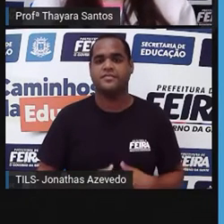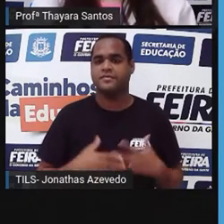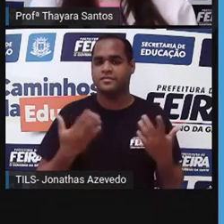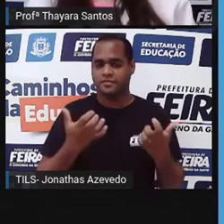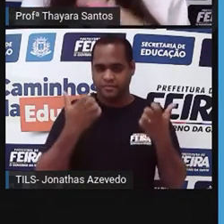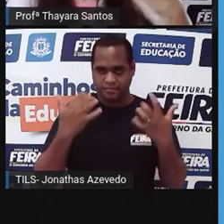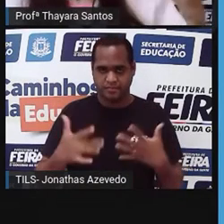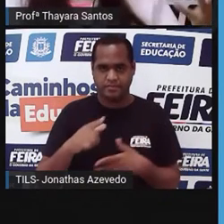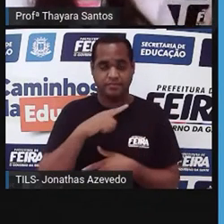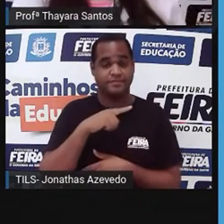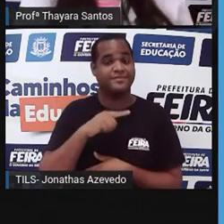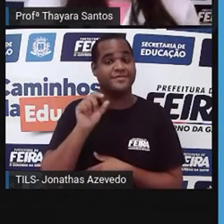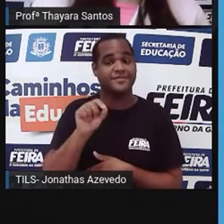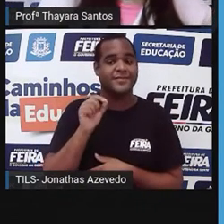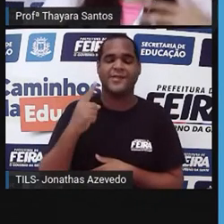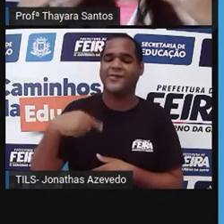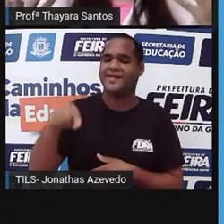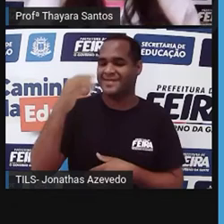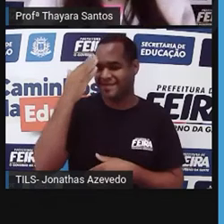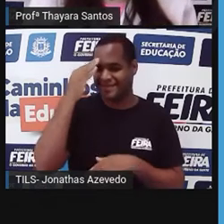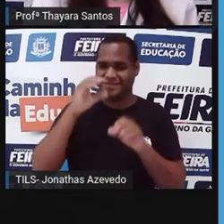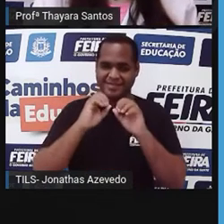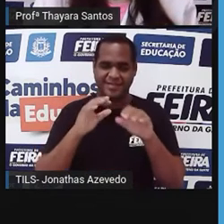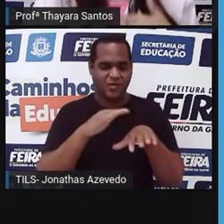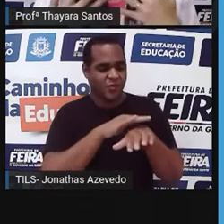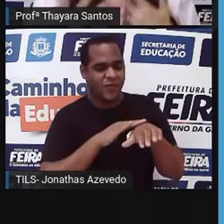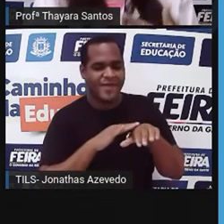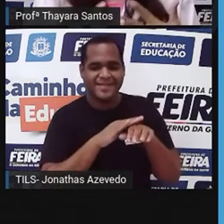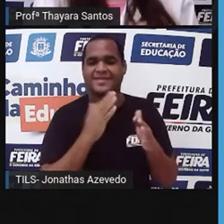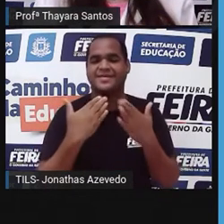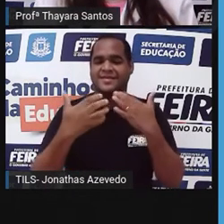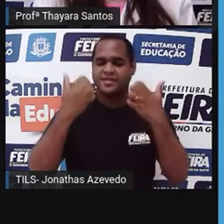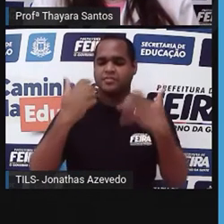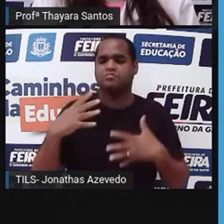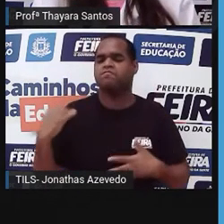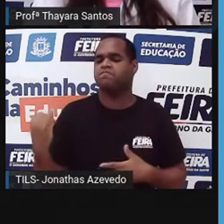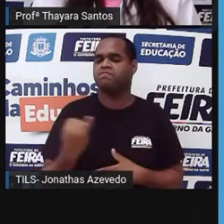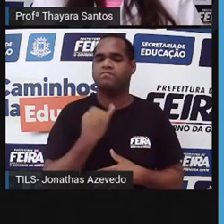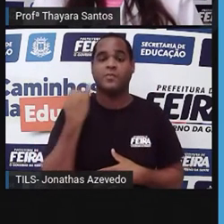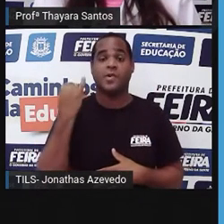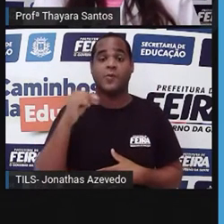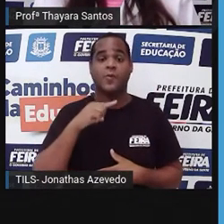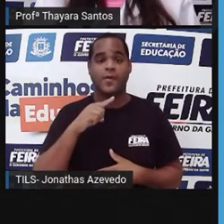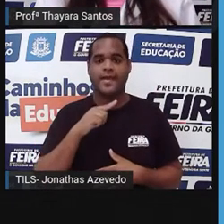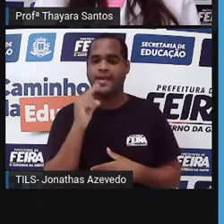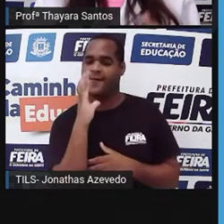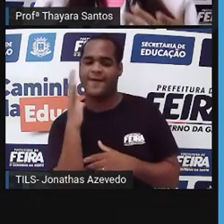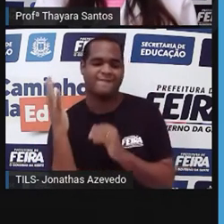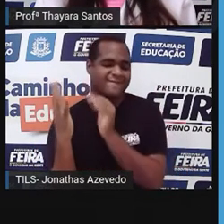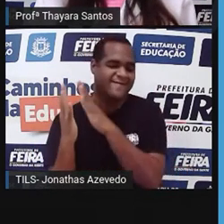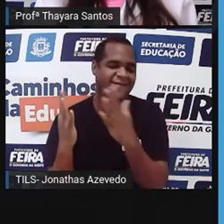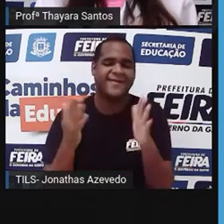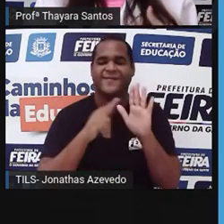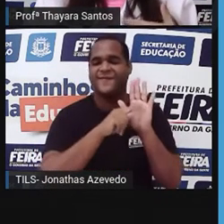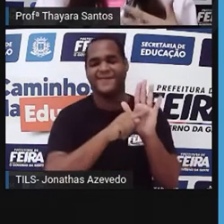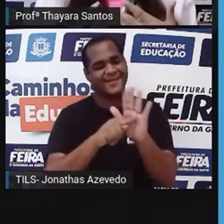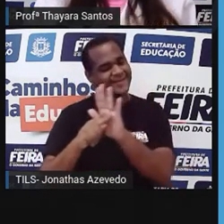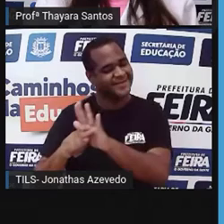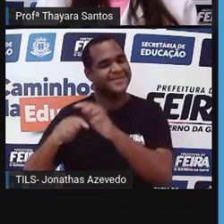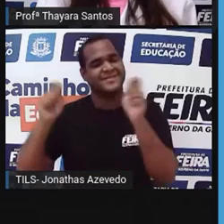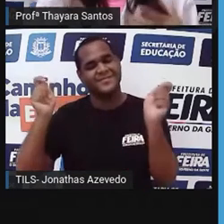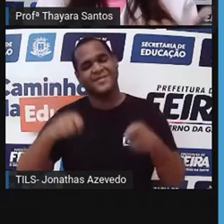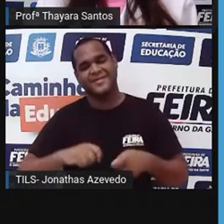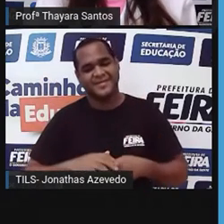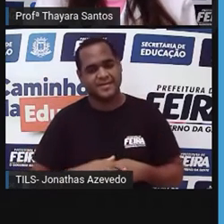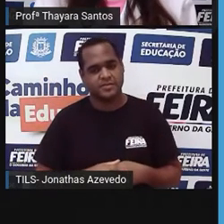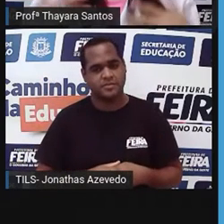Agora, depois de toda essa nossa conversa, vocês conseguem entender por que é tão importante que a gente cuide da natureza? Então, a gente muitas